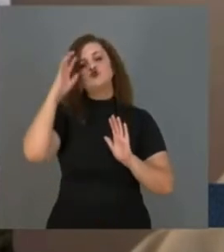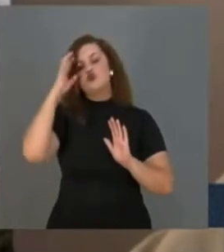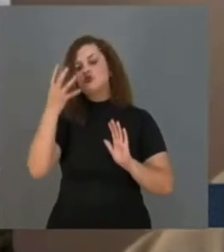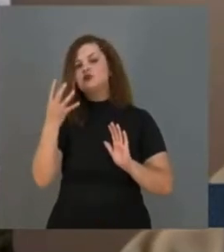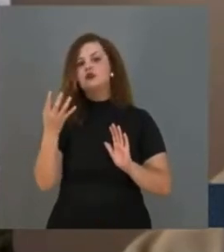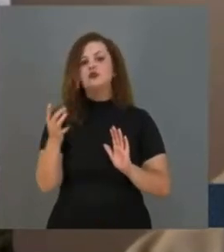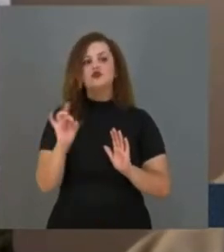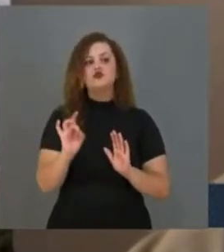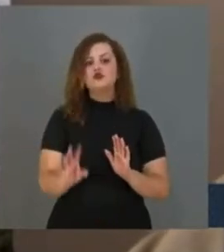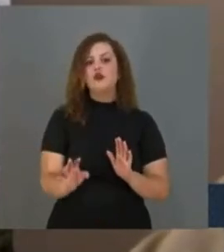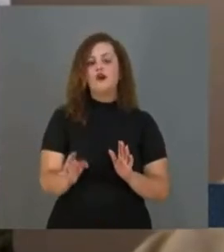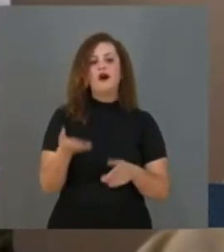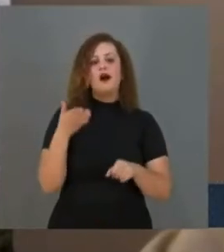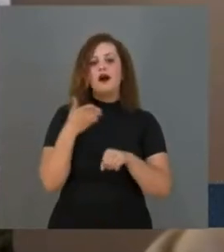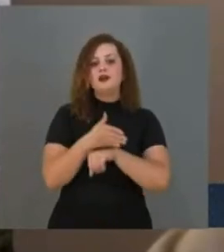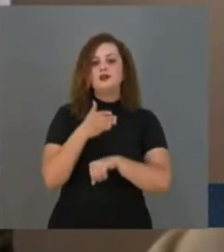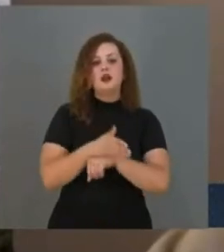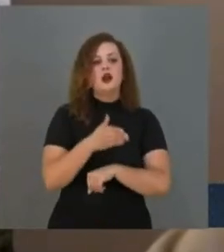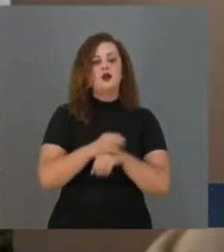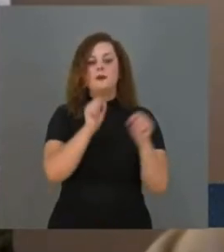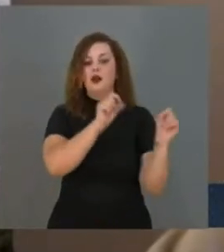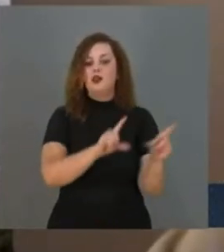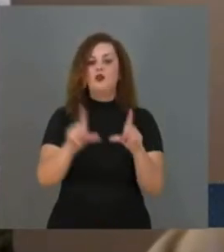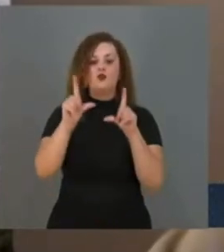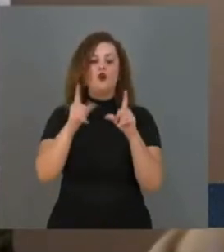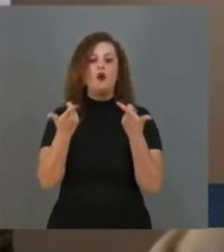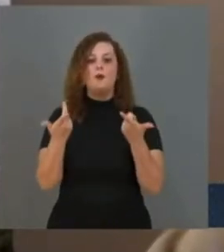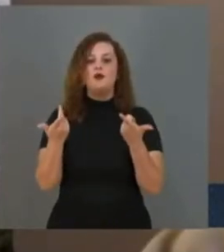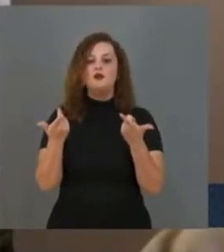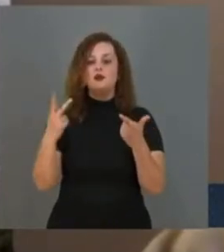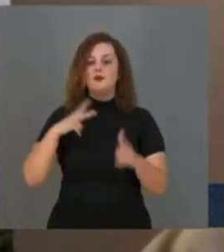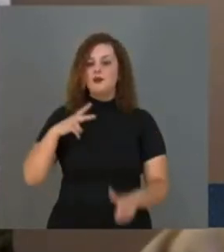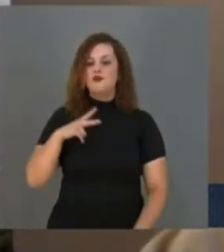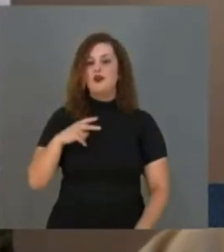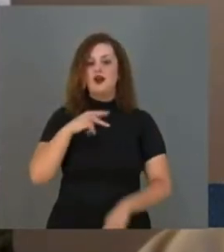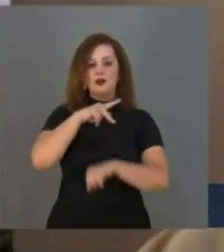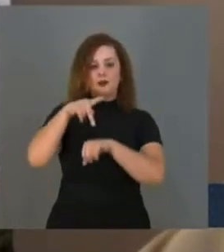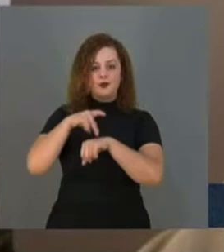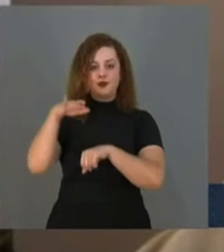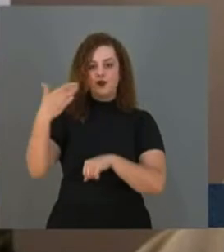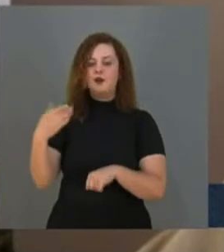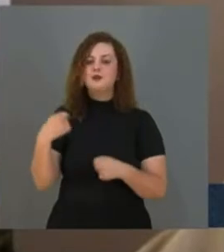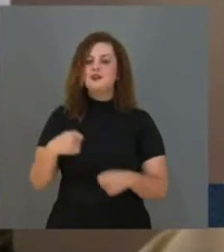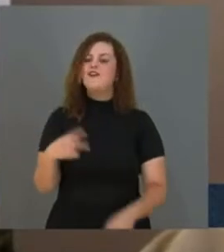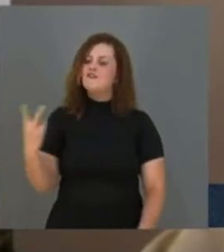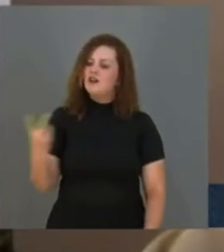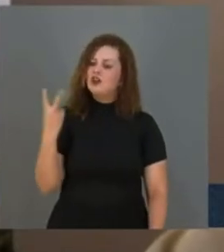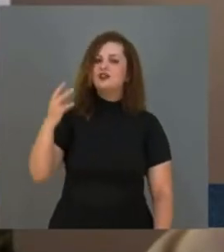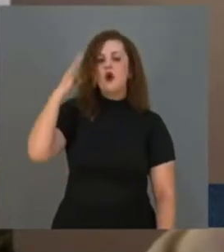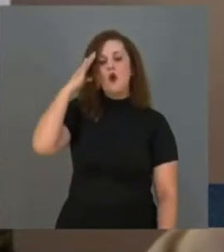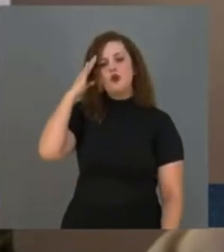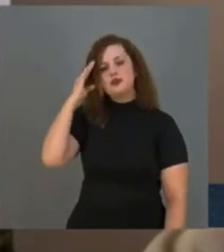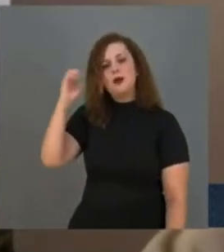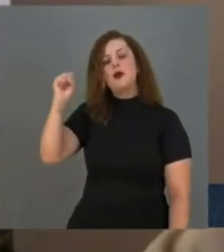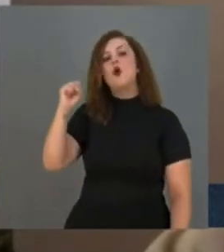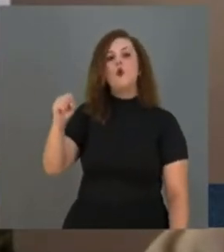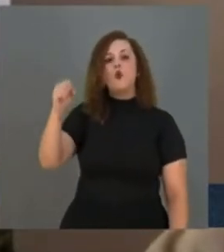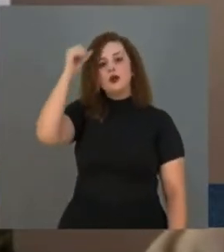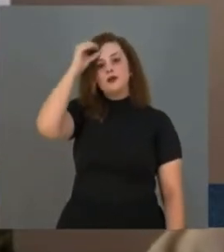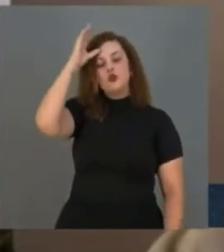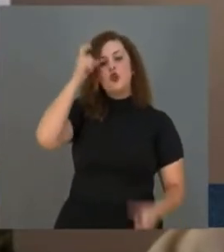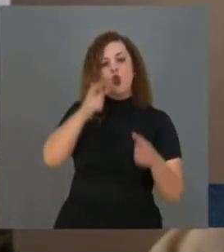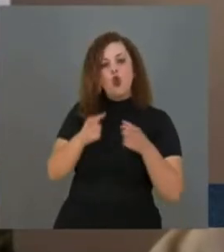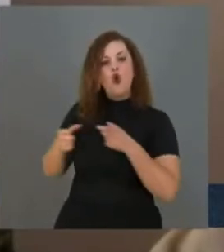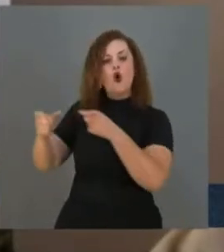que simplesmente dão acesso a plataformas privadas estrangeiras. É preciso valorizar os saberes locais e a diversidade, a produção